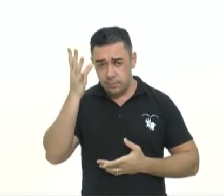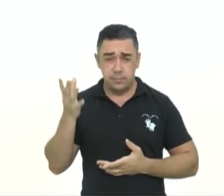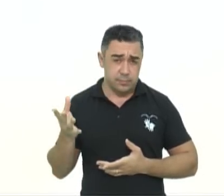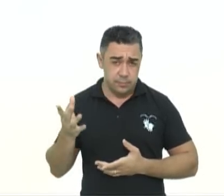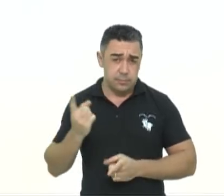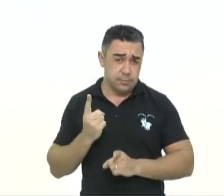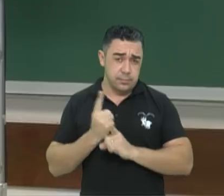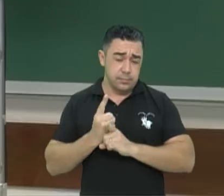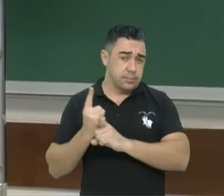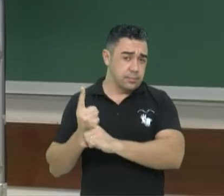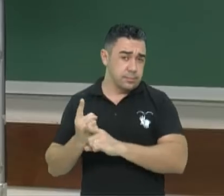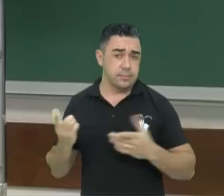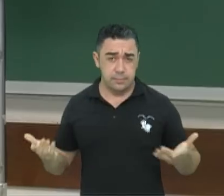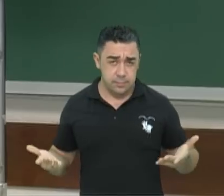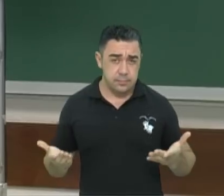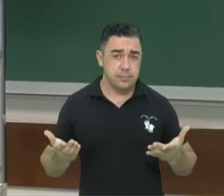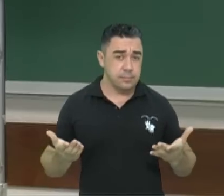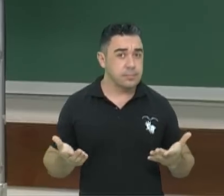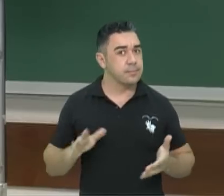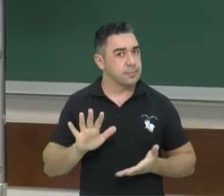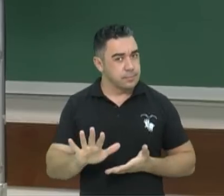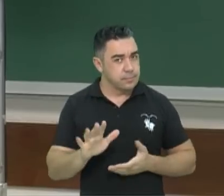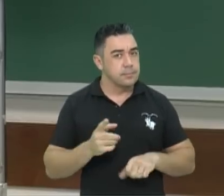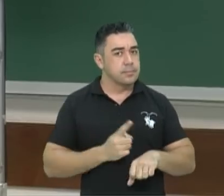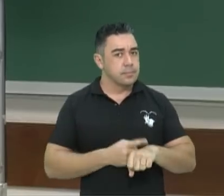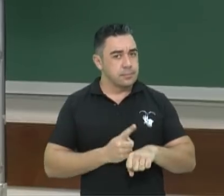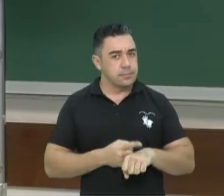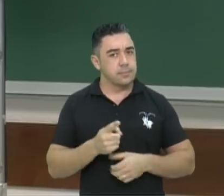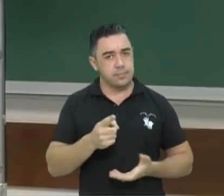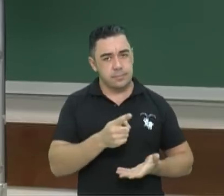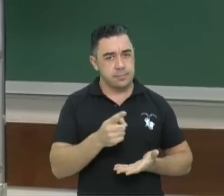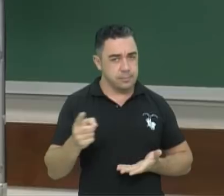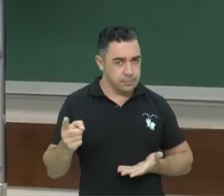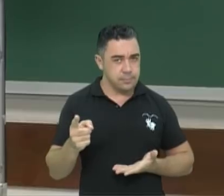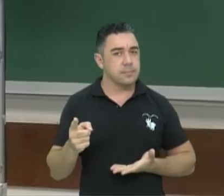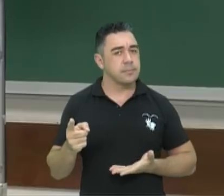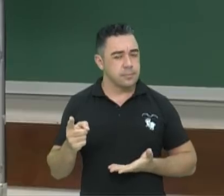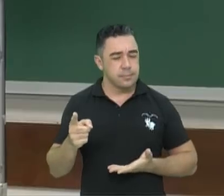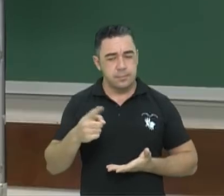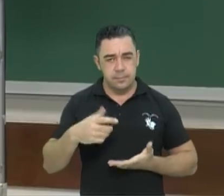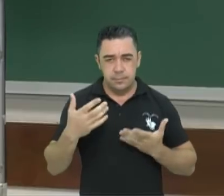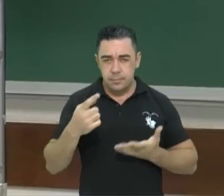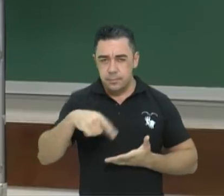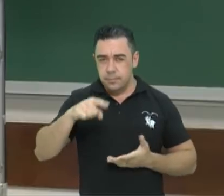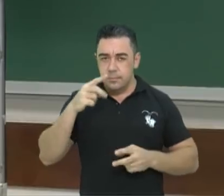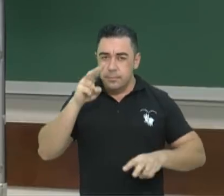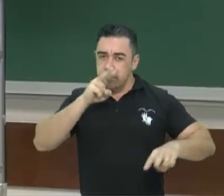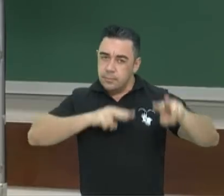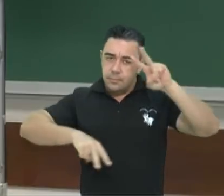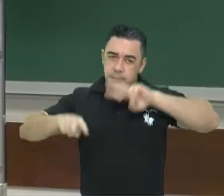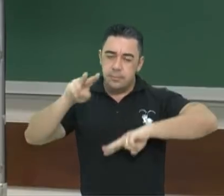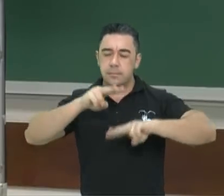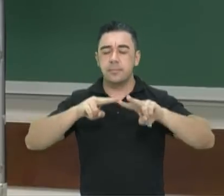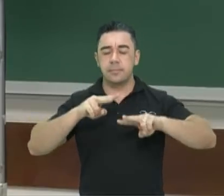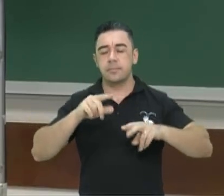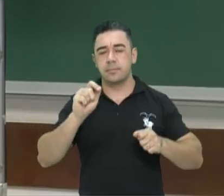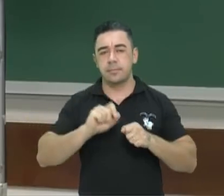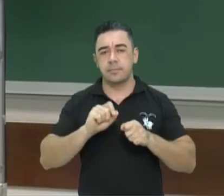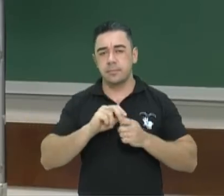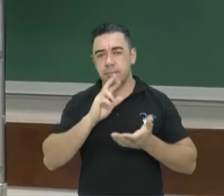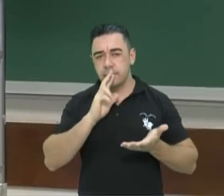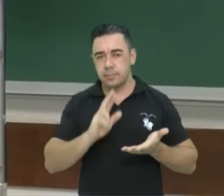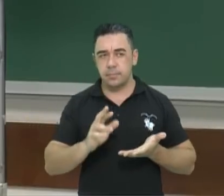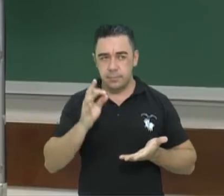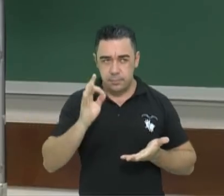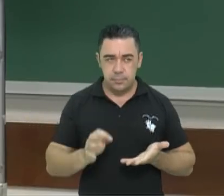de identificar qual é, né? Mas, mesmo assim, eu faço questão que você observe a figura para